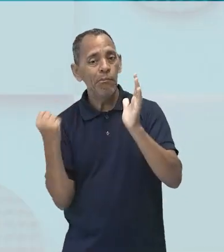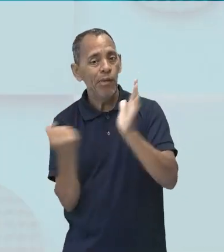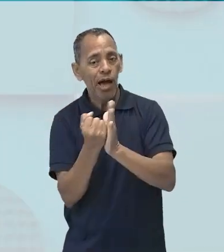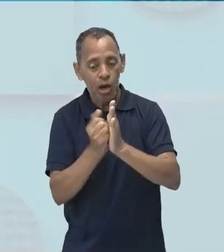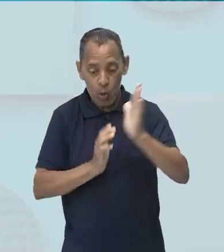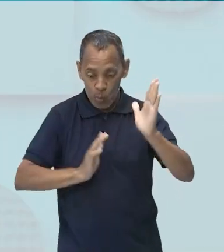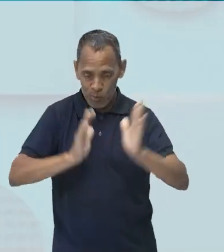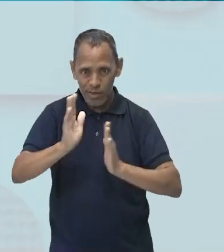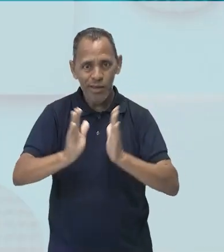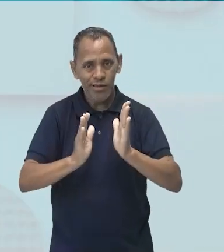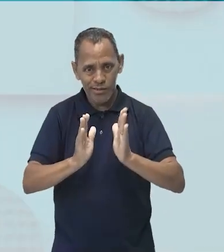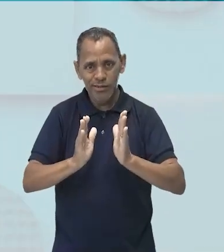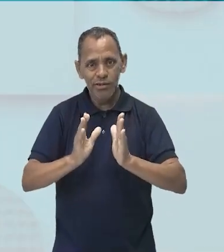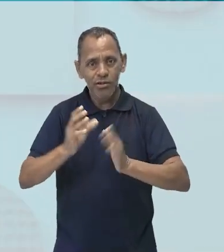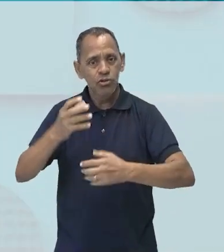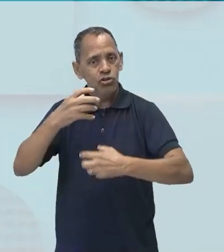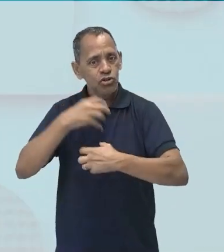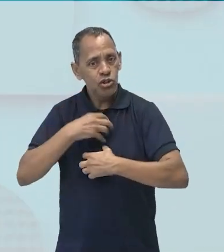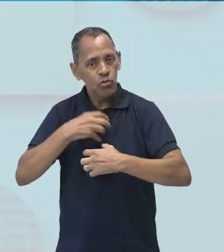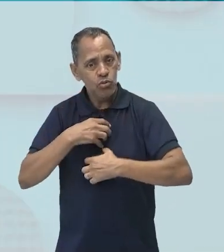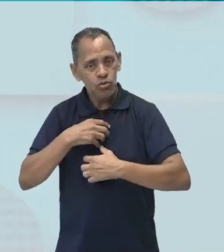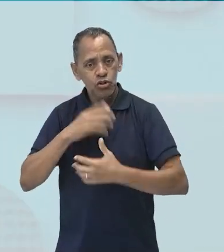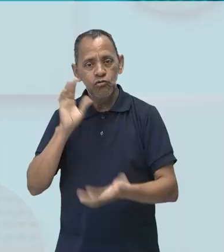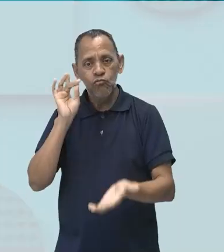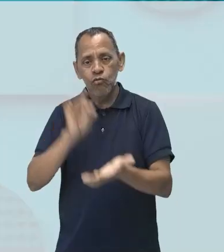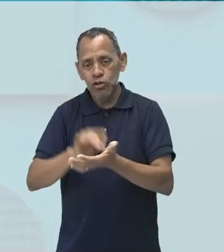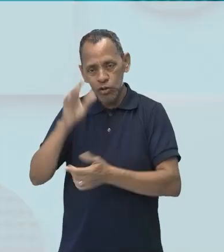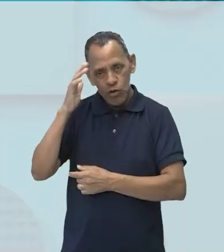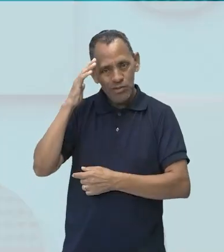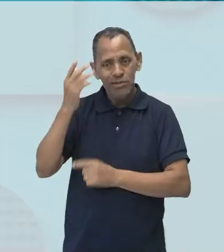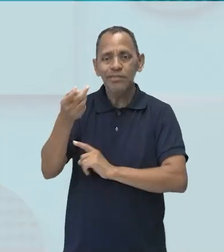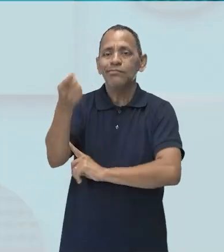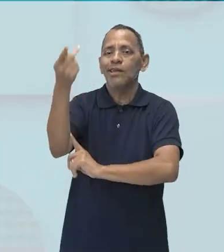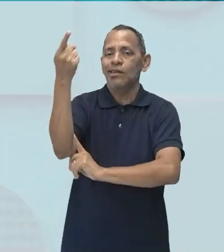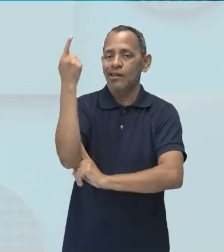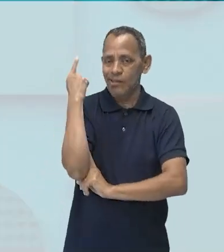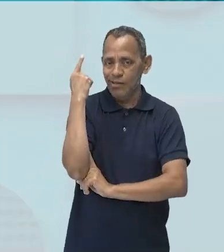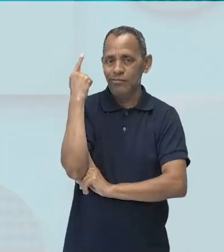época, as emoções, fatos que aconteceram naquele